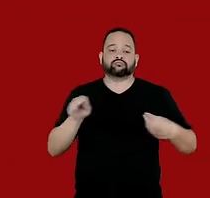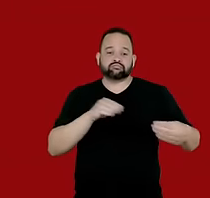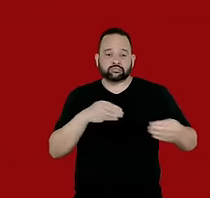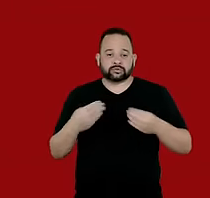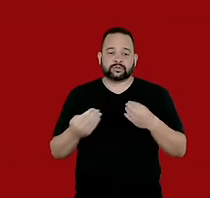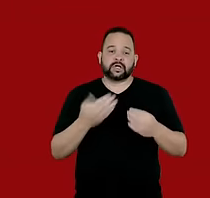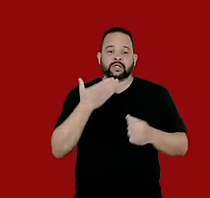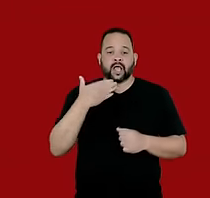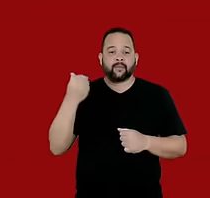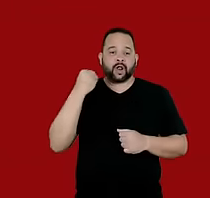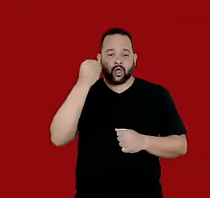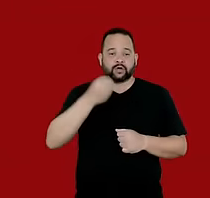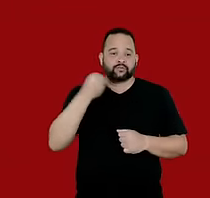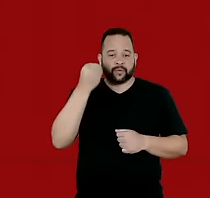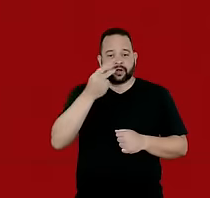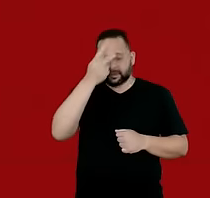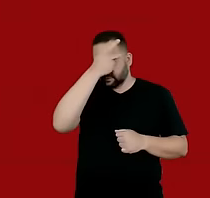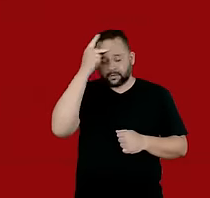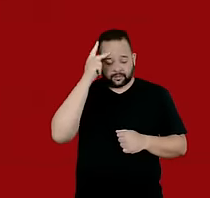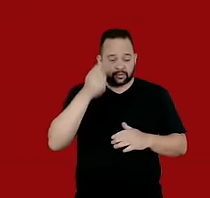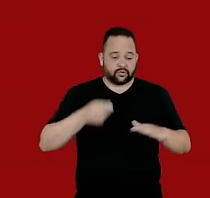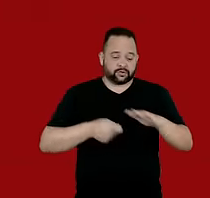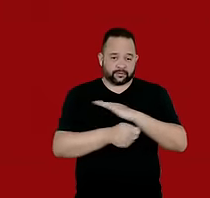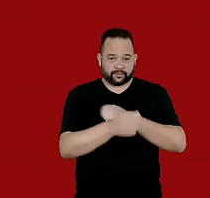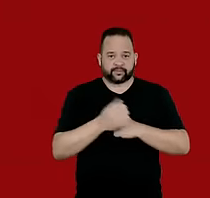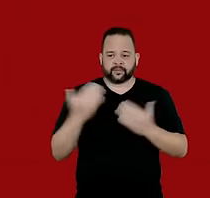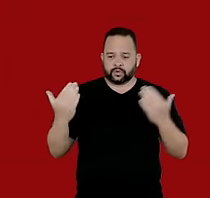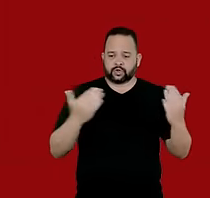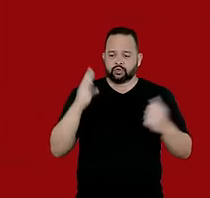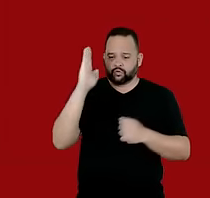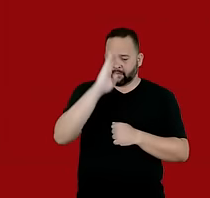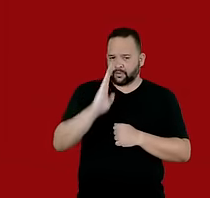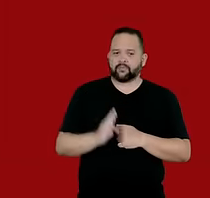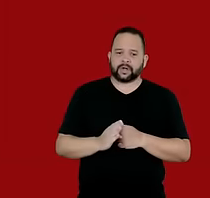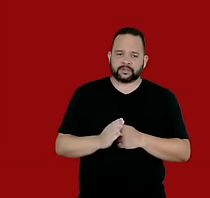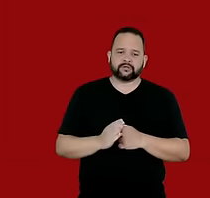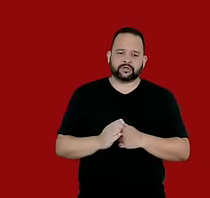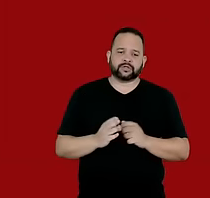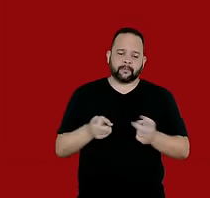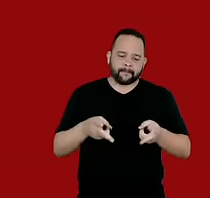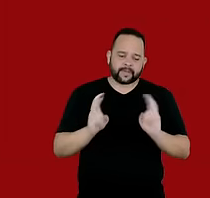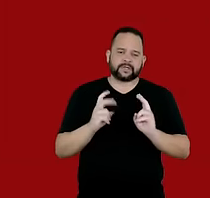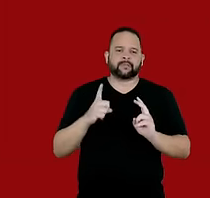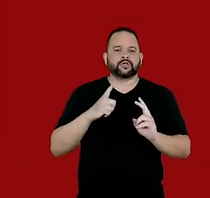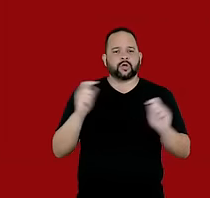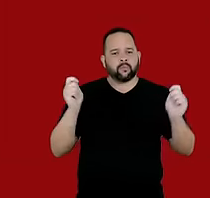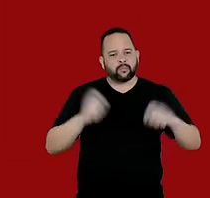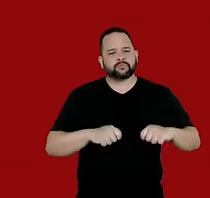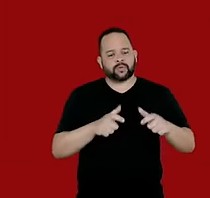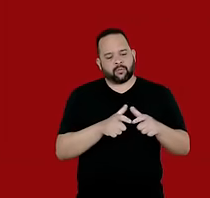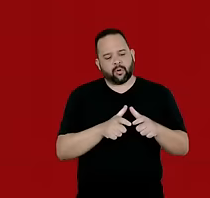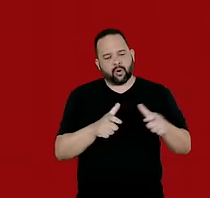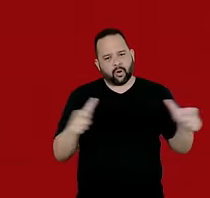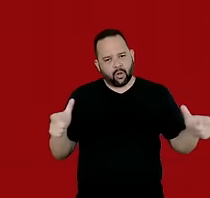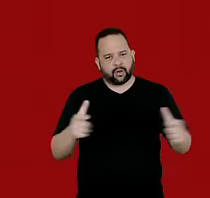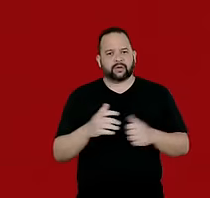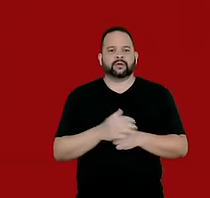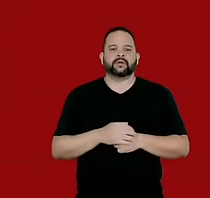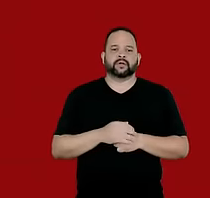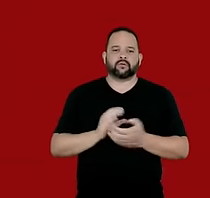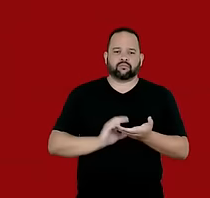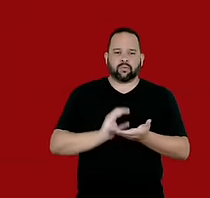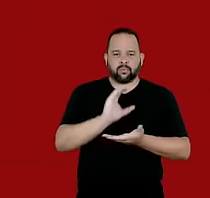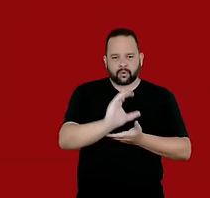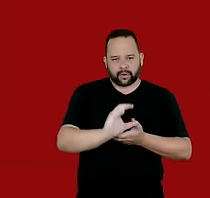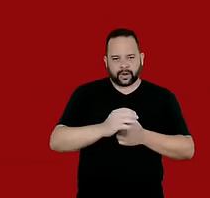compara o Brasil com outros países do mundo a gente vê que tem espaço pro crescimento do mercado de crédito tanto no mercado de crédito que a gente chama de alto nível de crédito né com